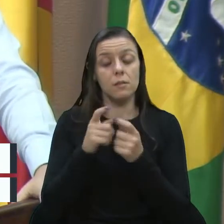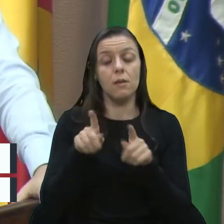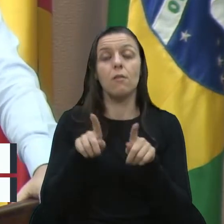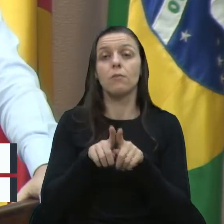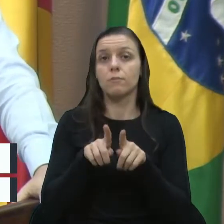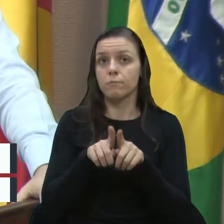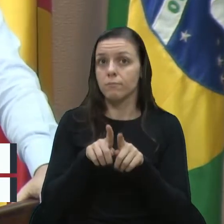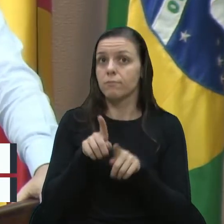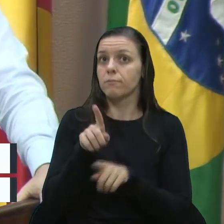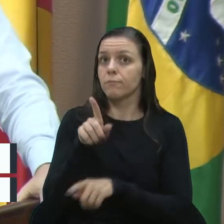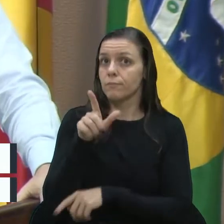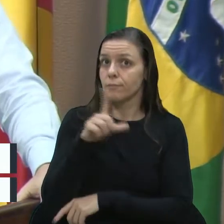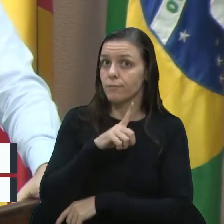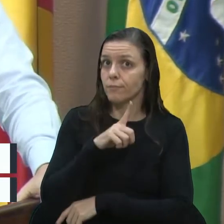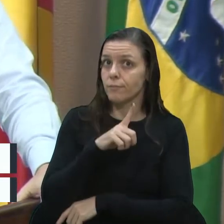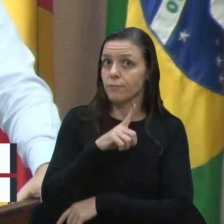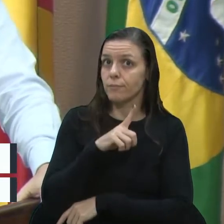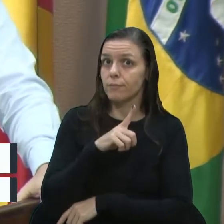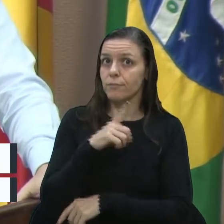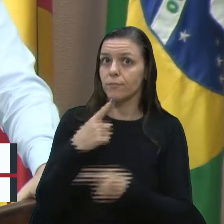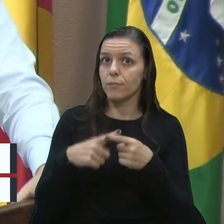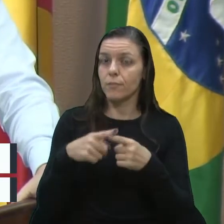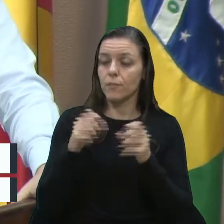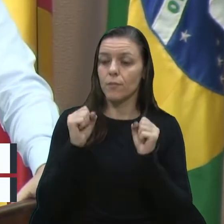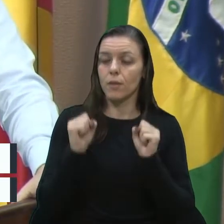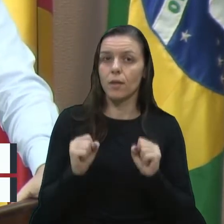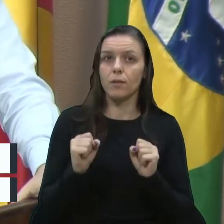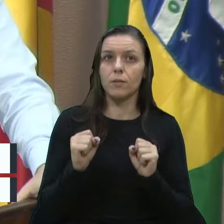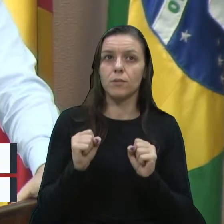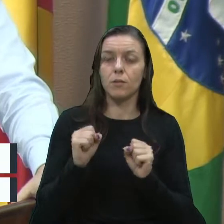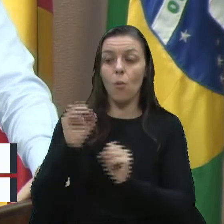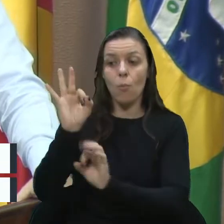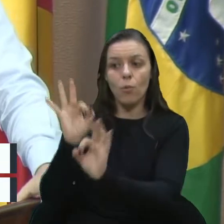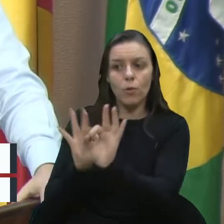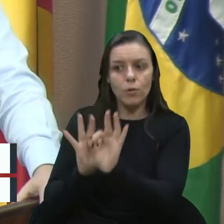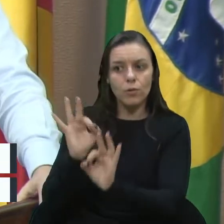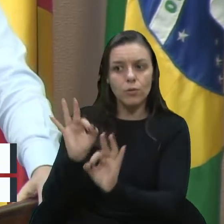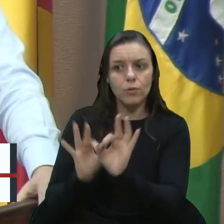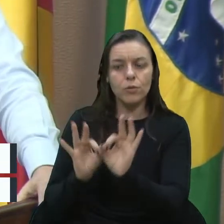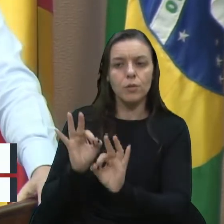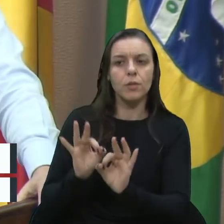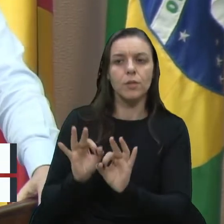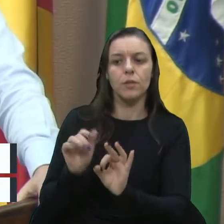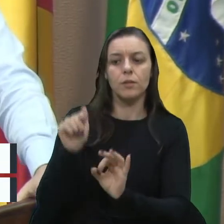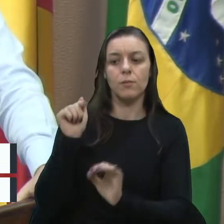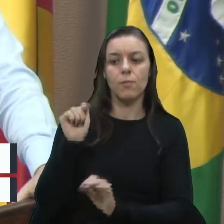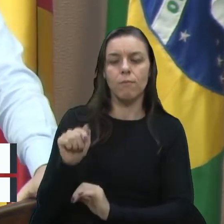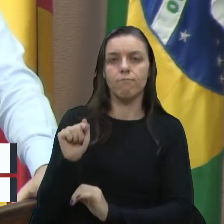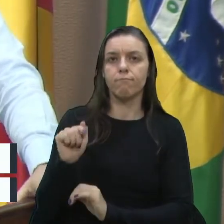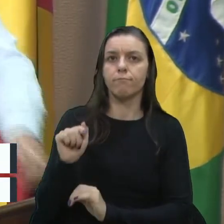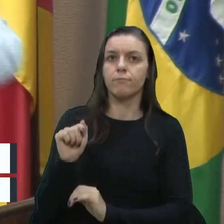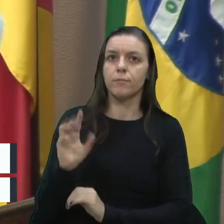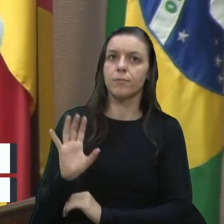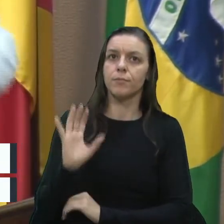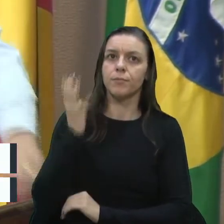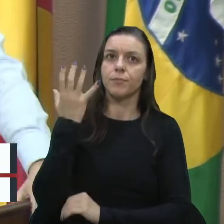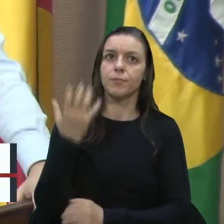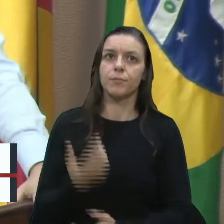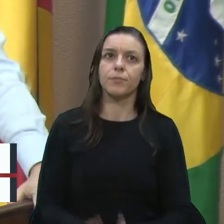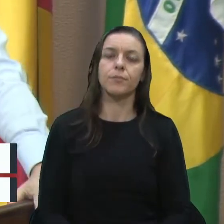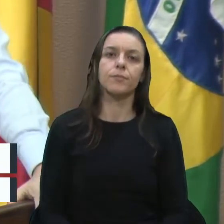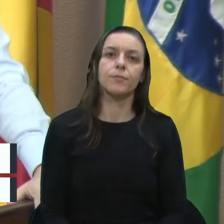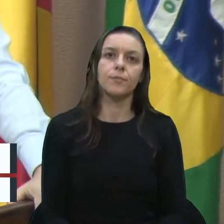ter, para que podemos ter projetos para esta pauta. Permite um